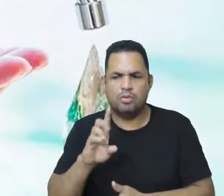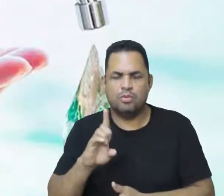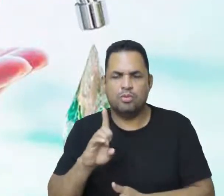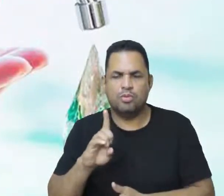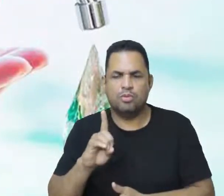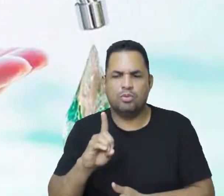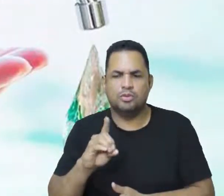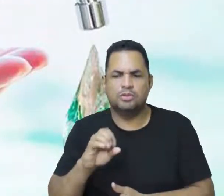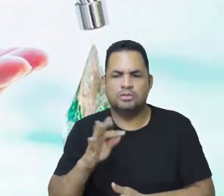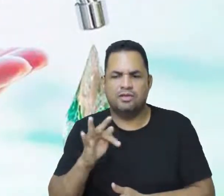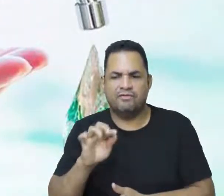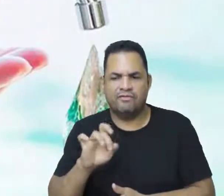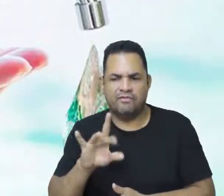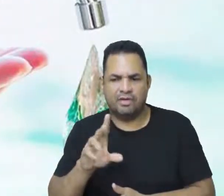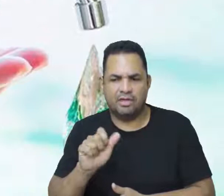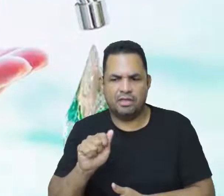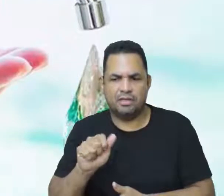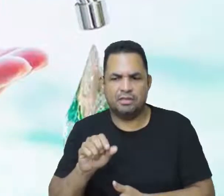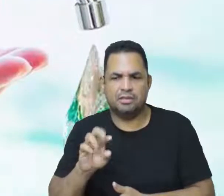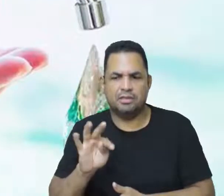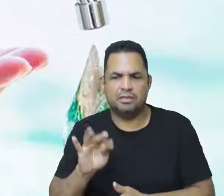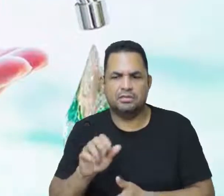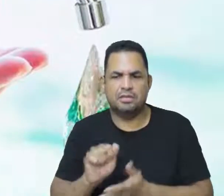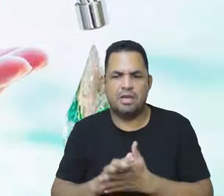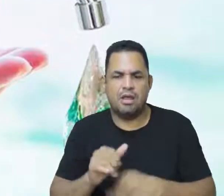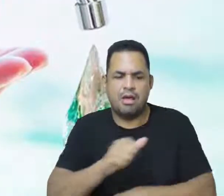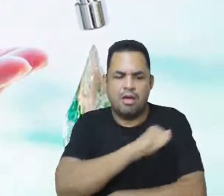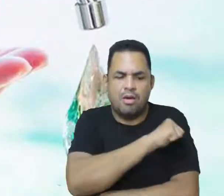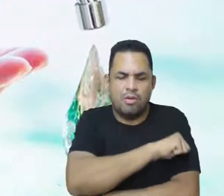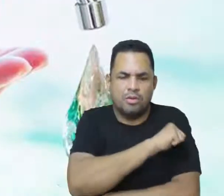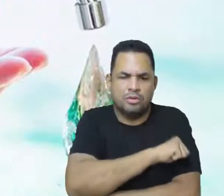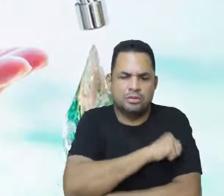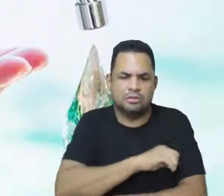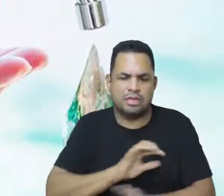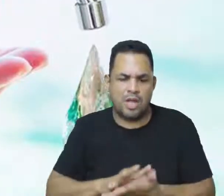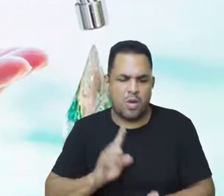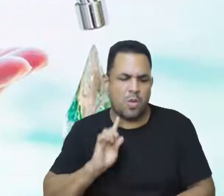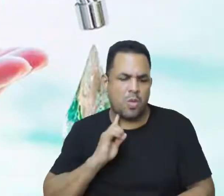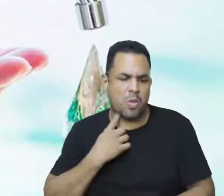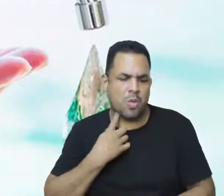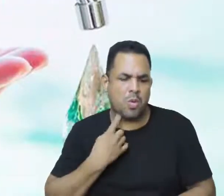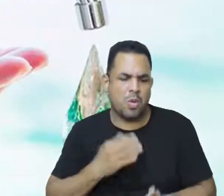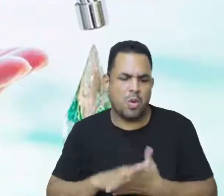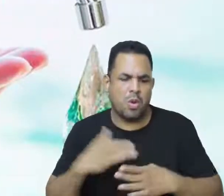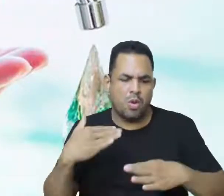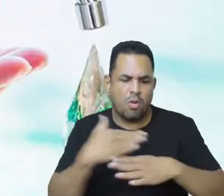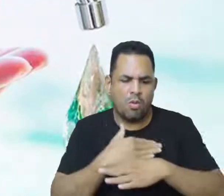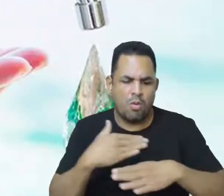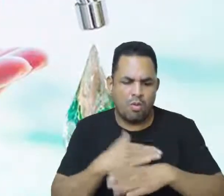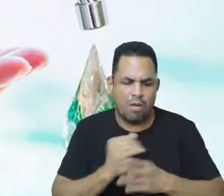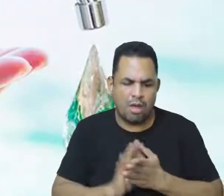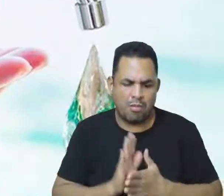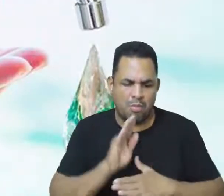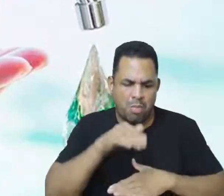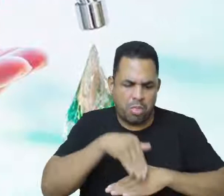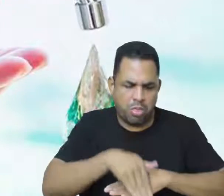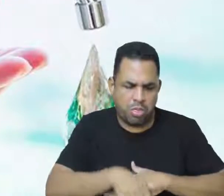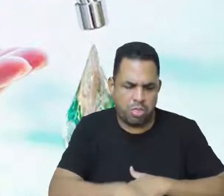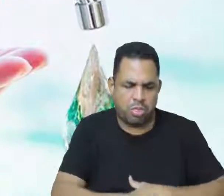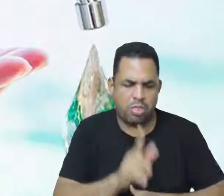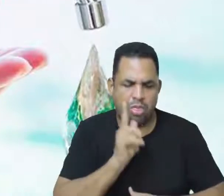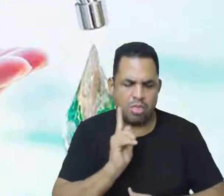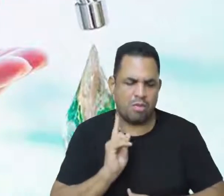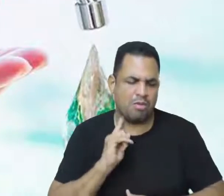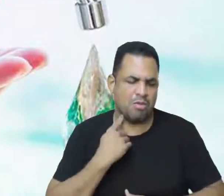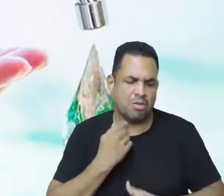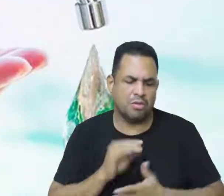contaminada pela drenagem urbana, que é a rede de esgoto, caindo também nos oceanos. O Rio